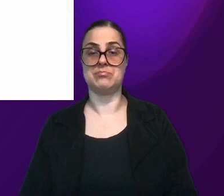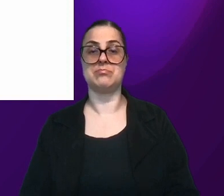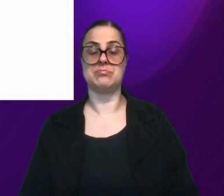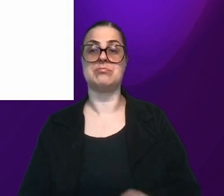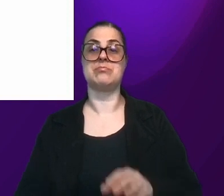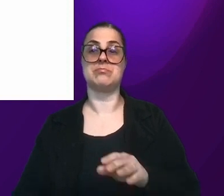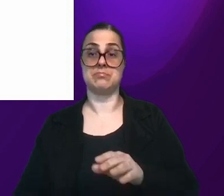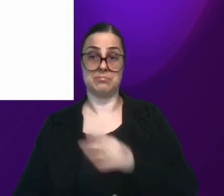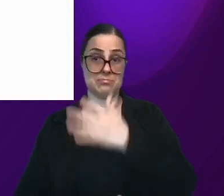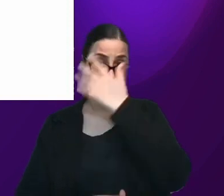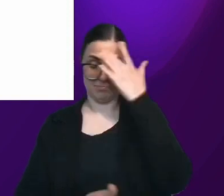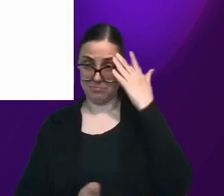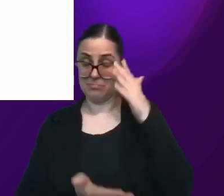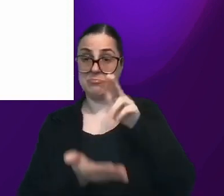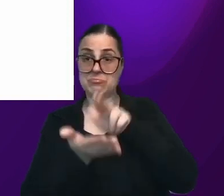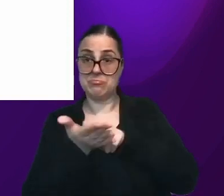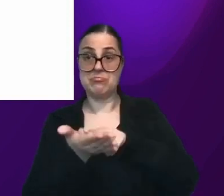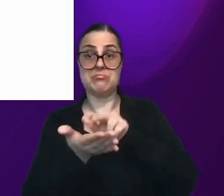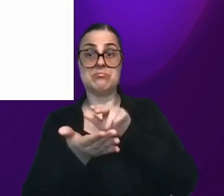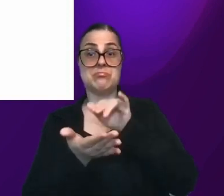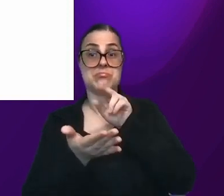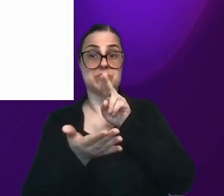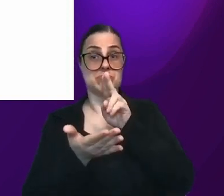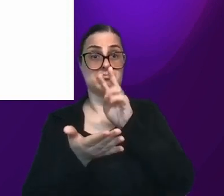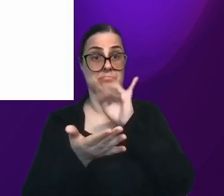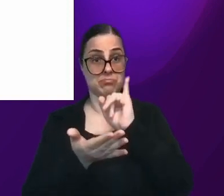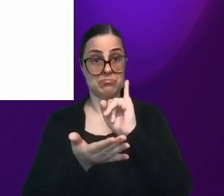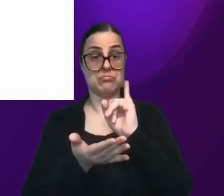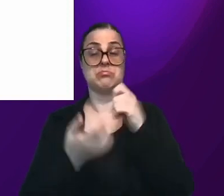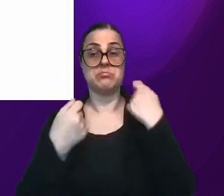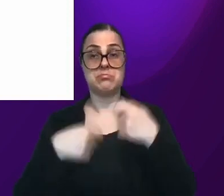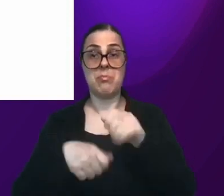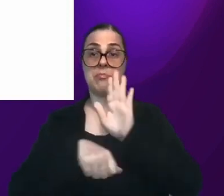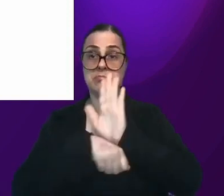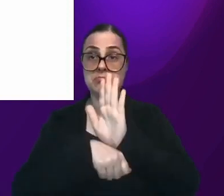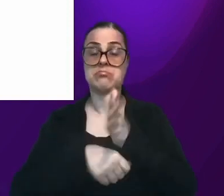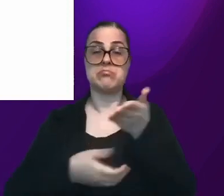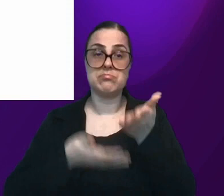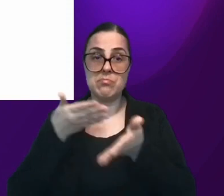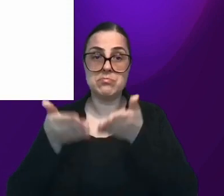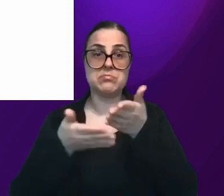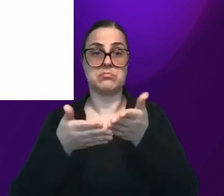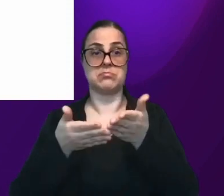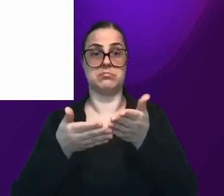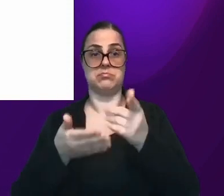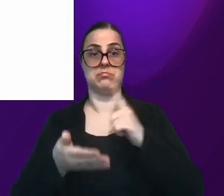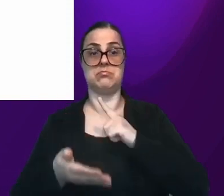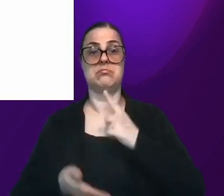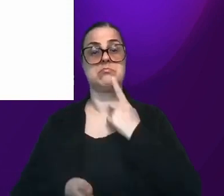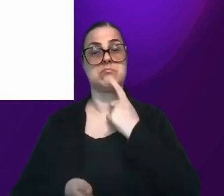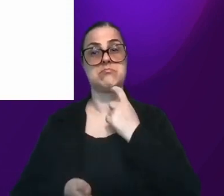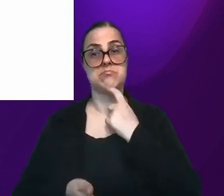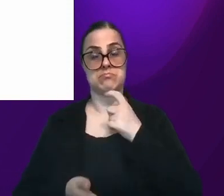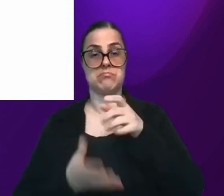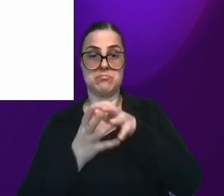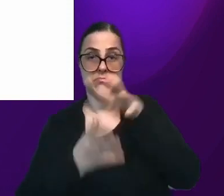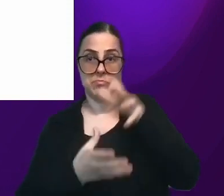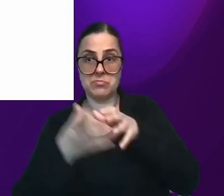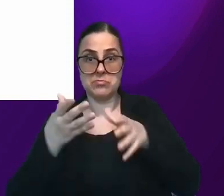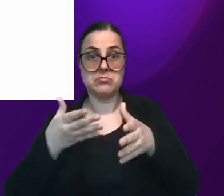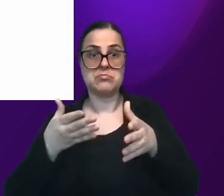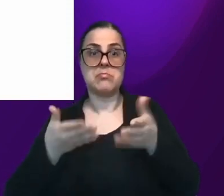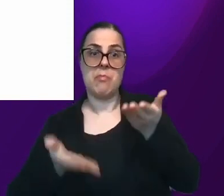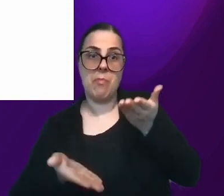estabelecer e ajudar na questão da homeostase volumétrica e uma maior facilidade para os intensivistas para poderem